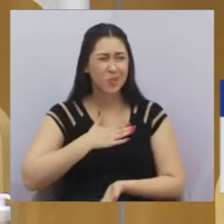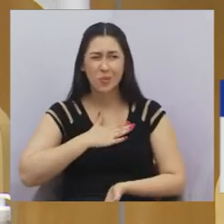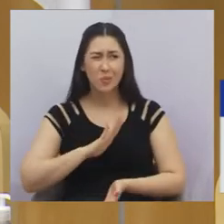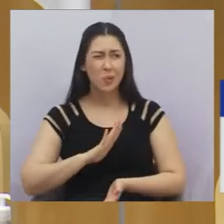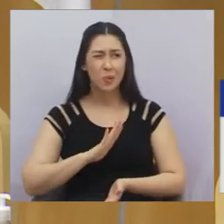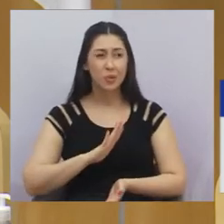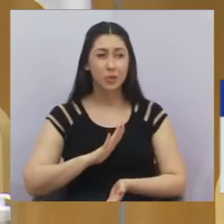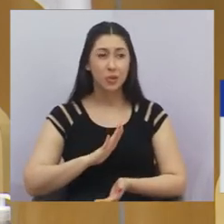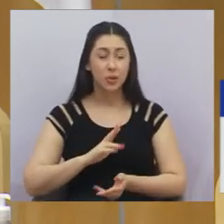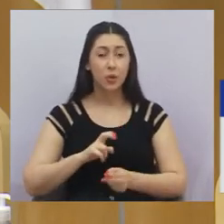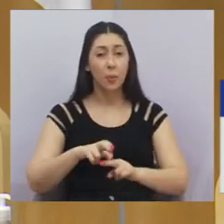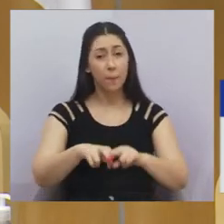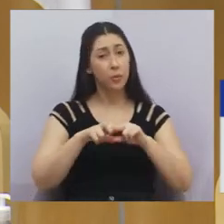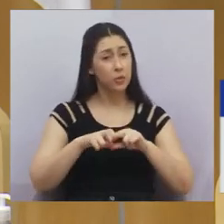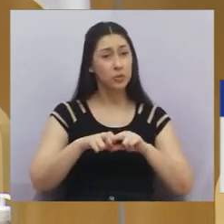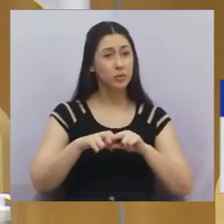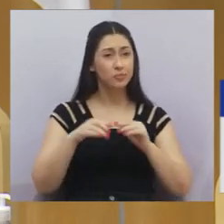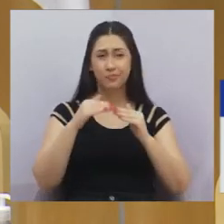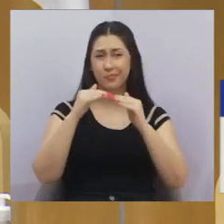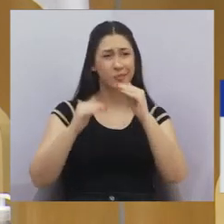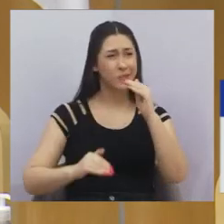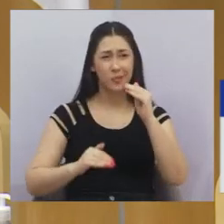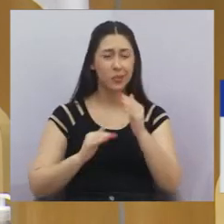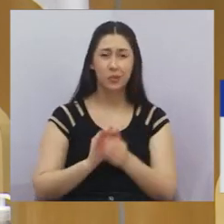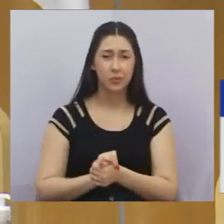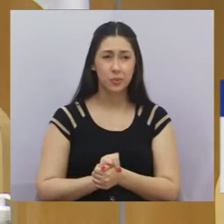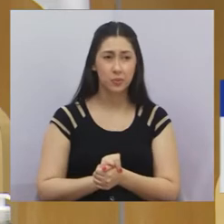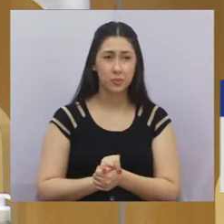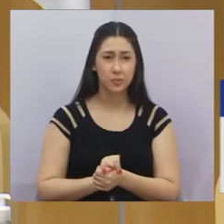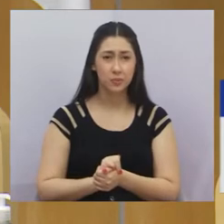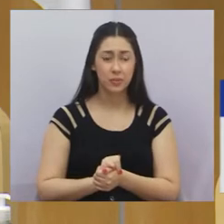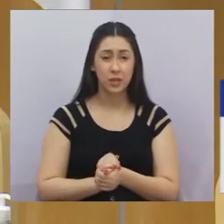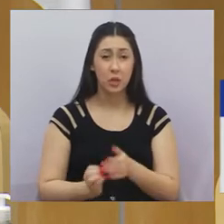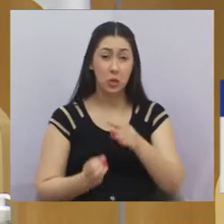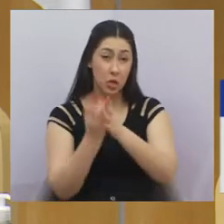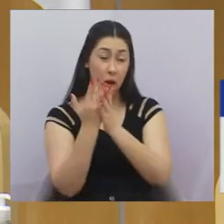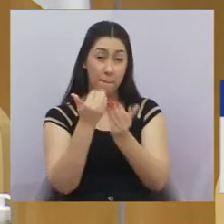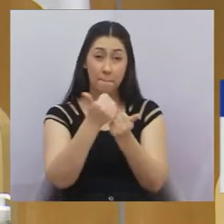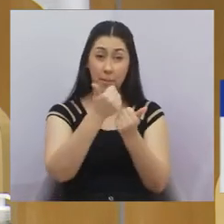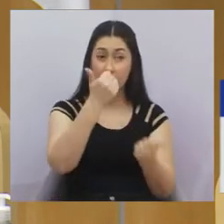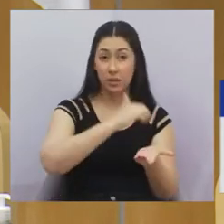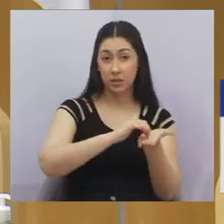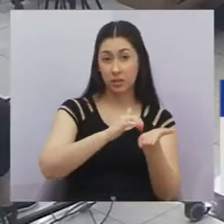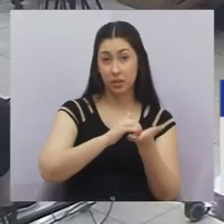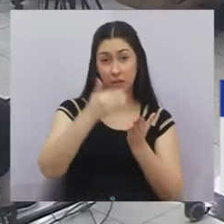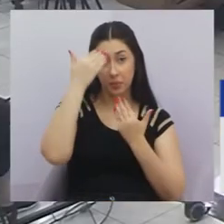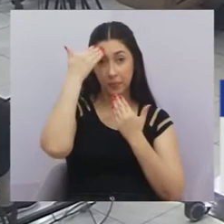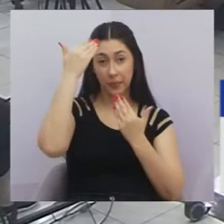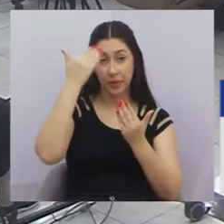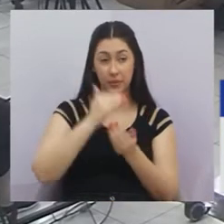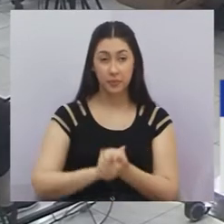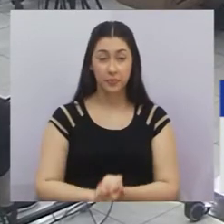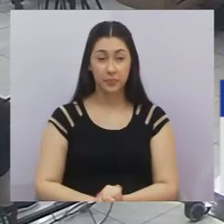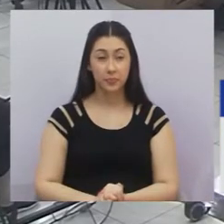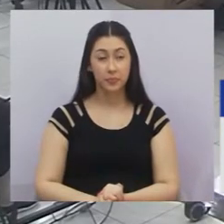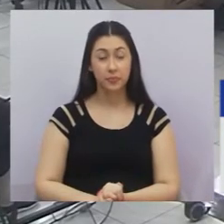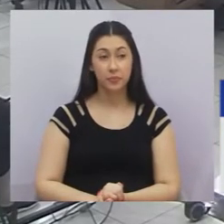projeto e, por isso, sou contrário à criação da subsecretaria nesses moldes. Muito obrigado.